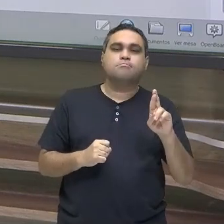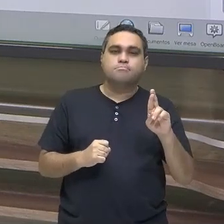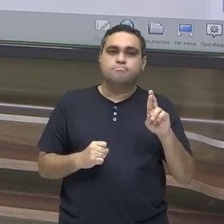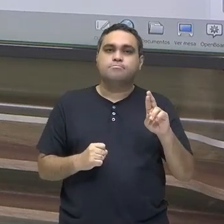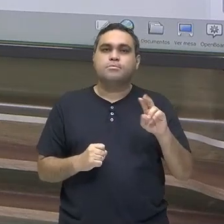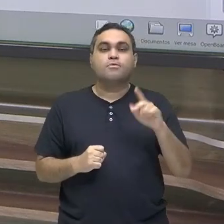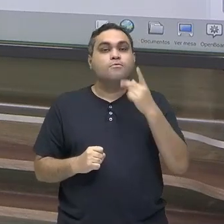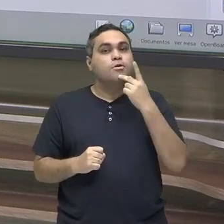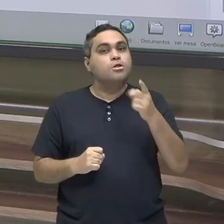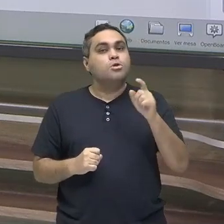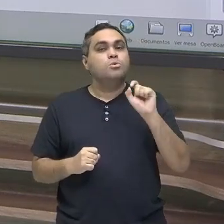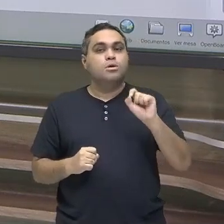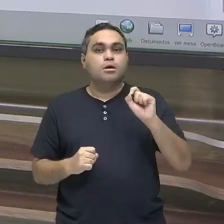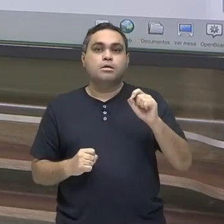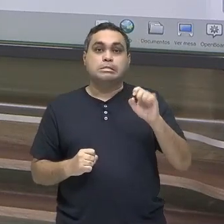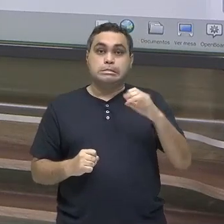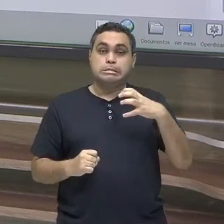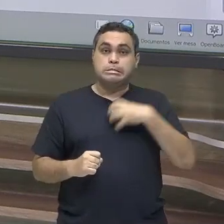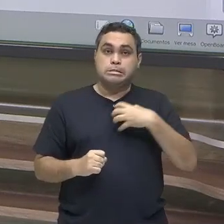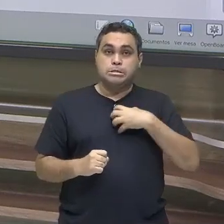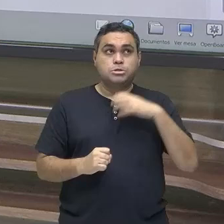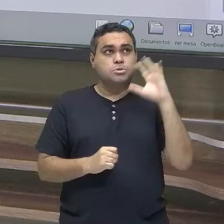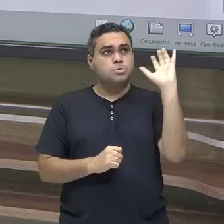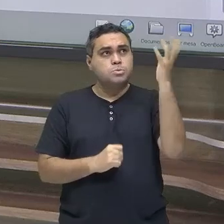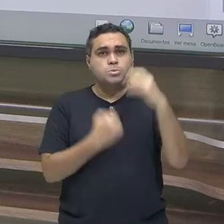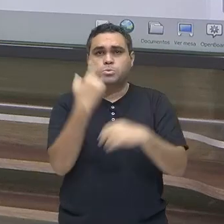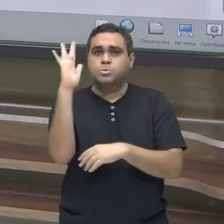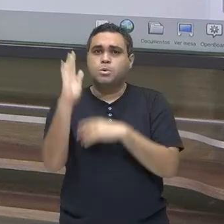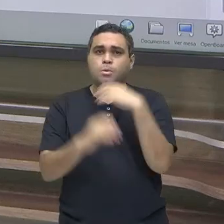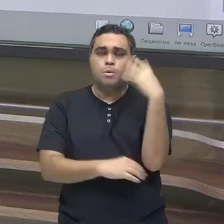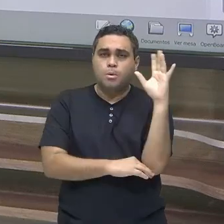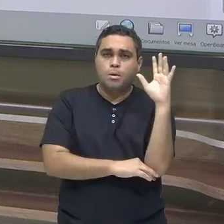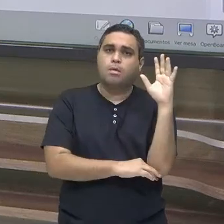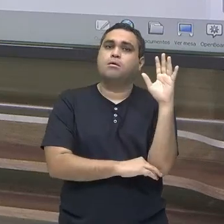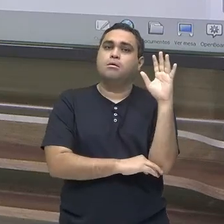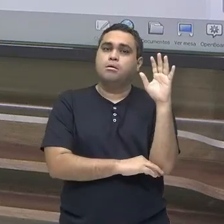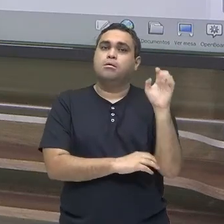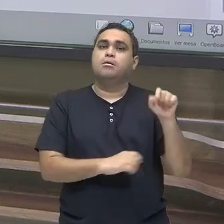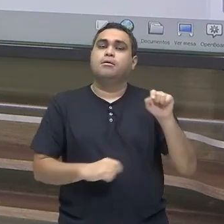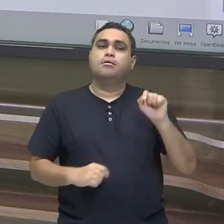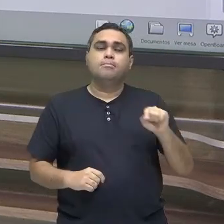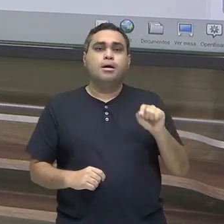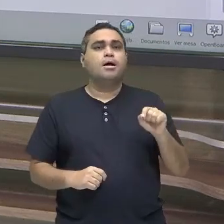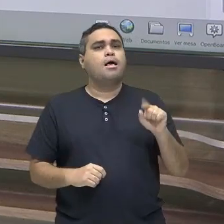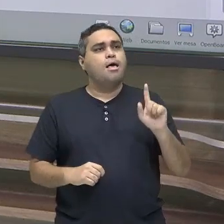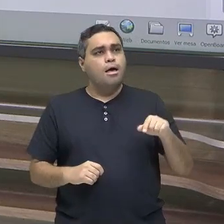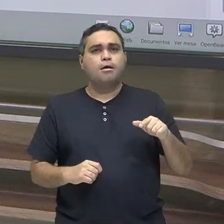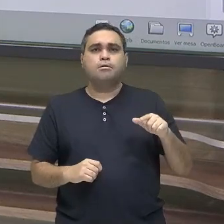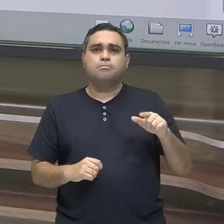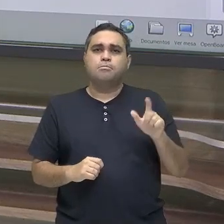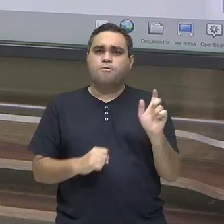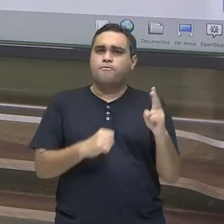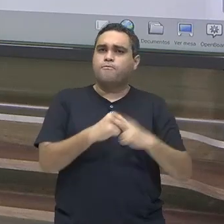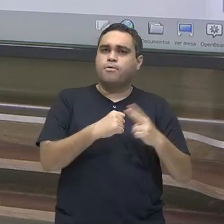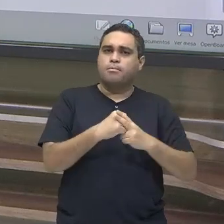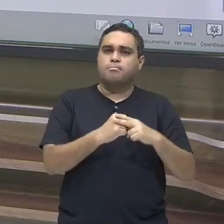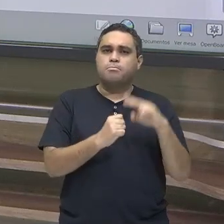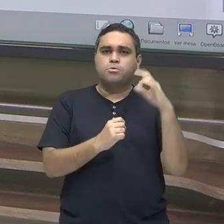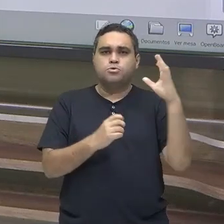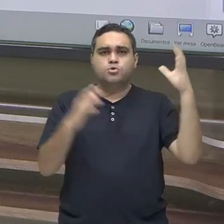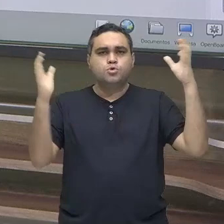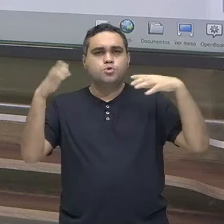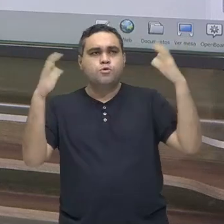natureza não possuem sujeito. E o verbo chover é um verbo que indica um fenômeno natural, um fenômeno da natureza.